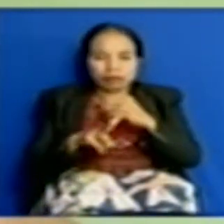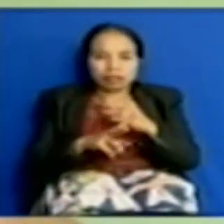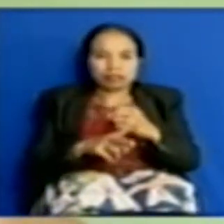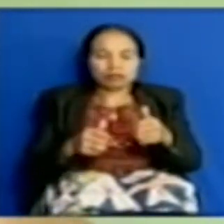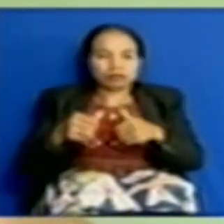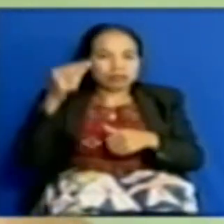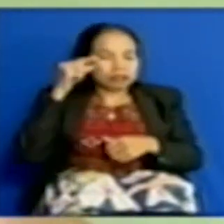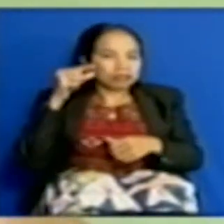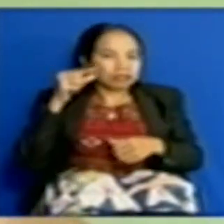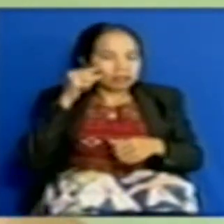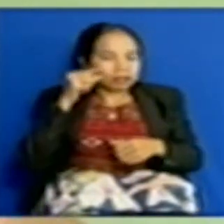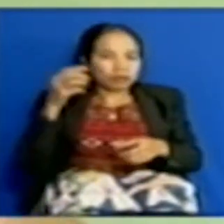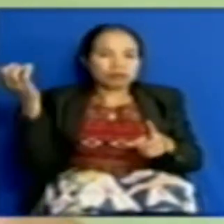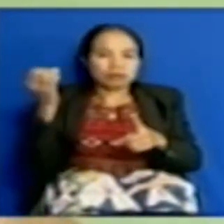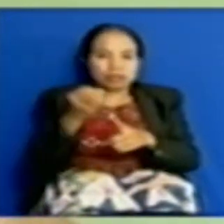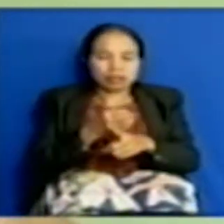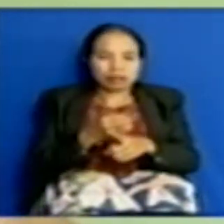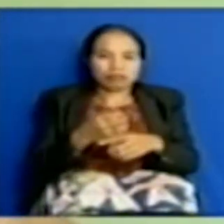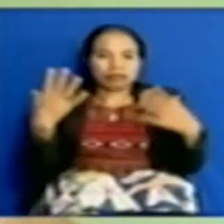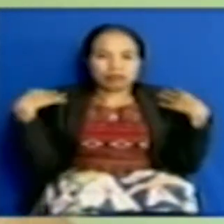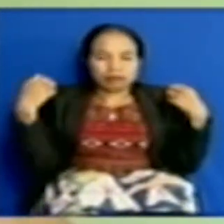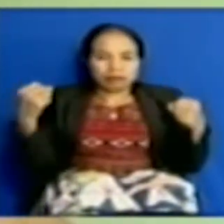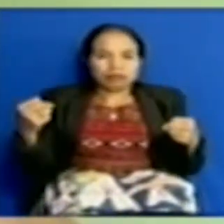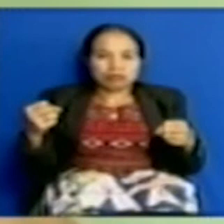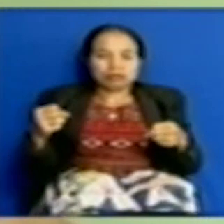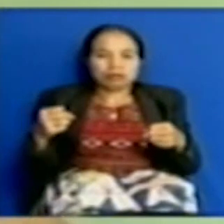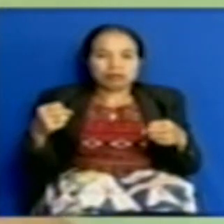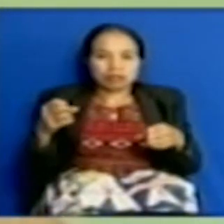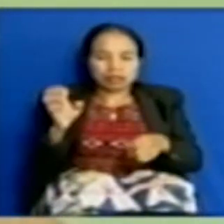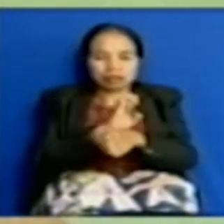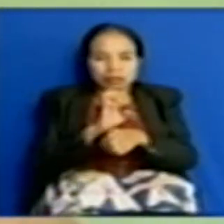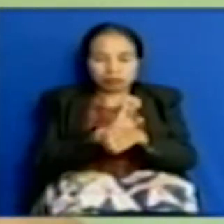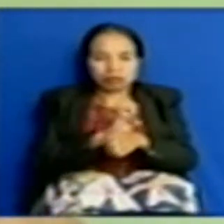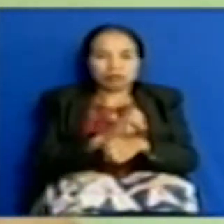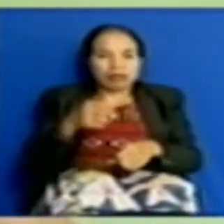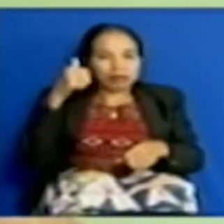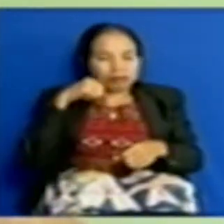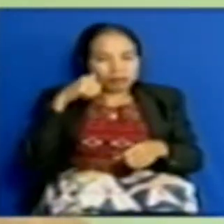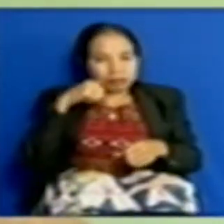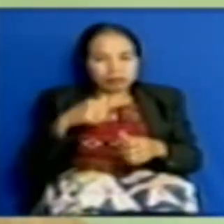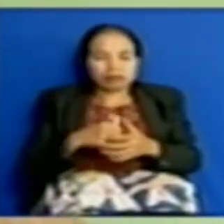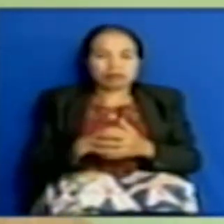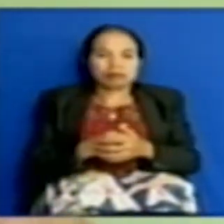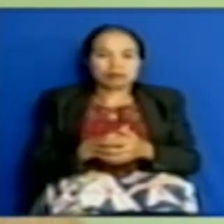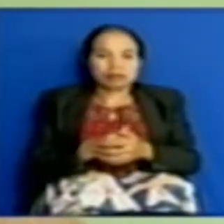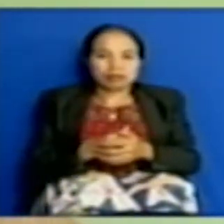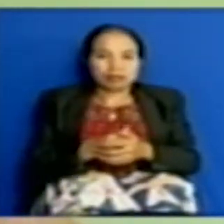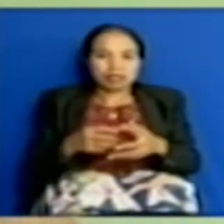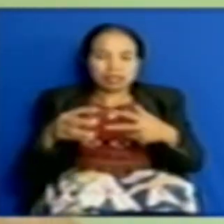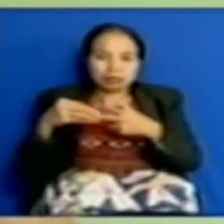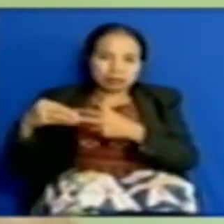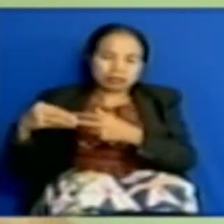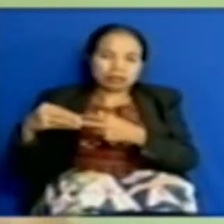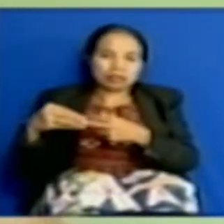em objetivo a força na vida econômica e social, e o efeito sobrevivente ser nós vítimas sobre esse